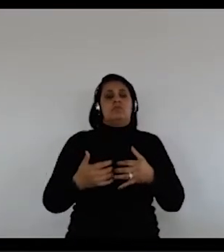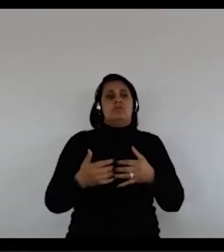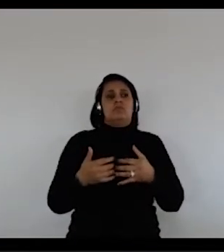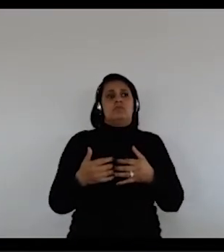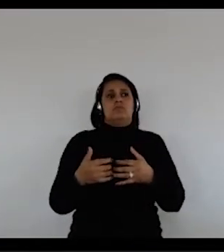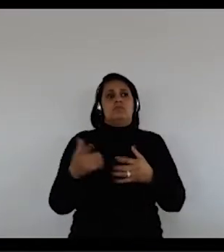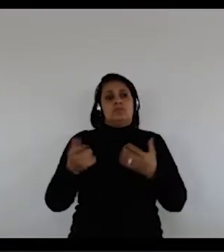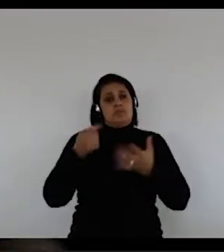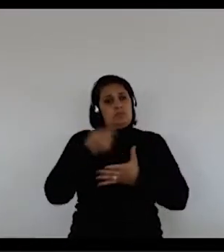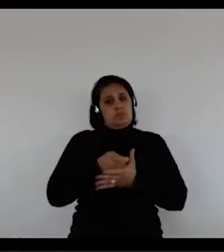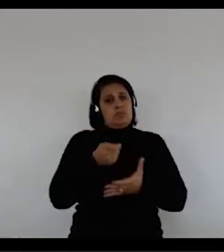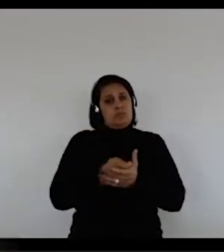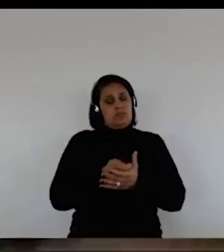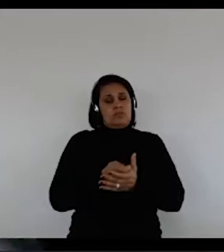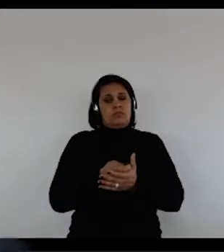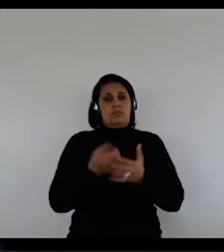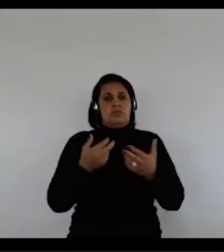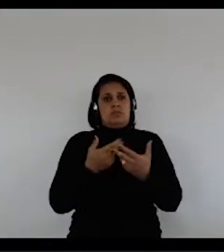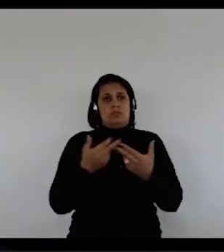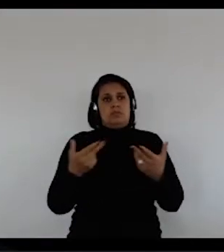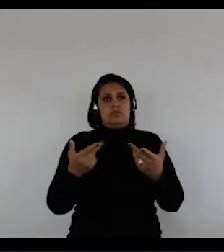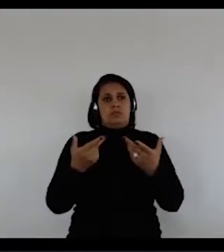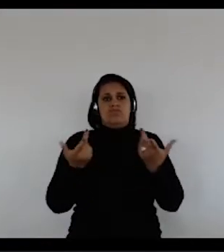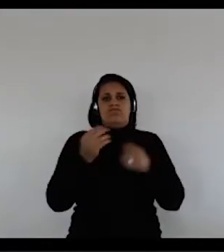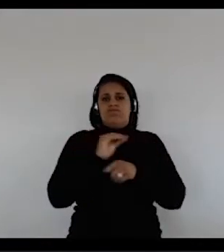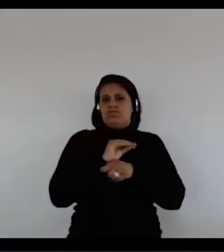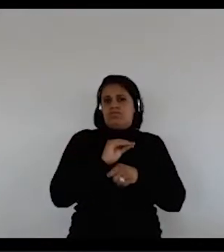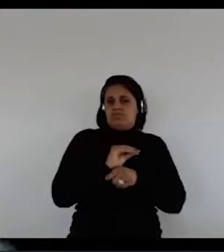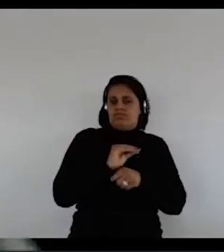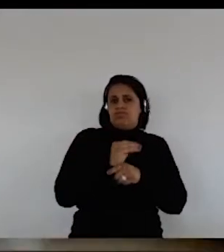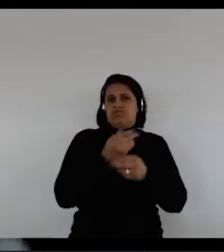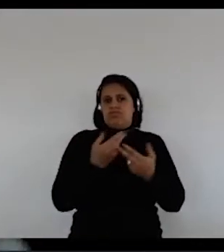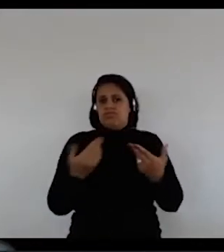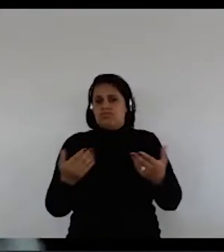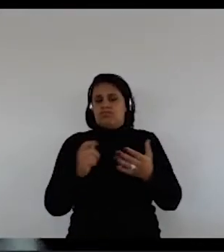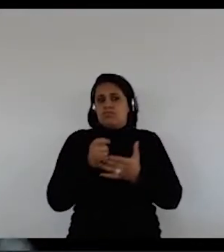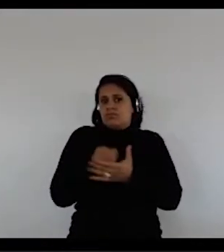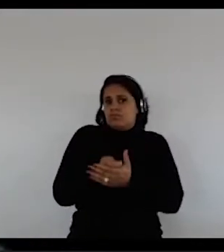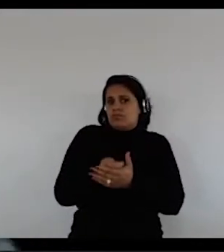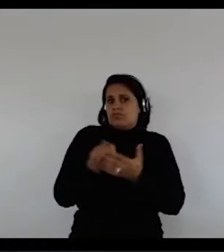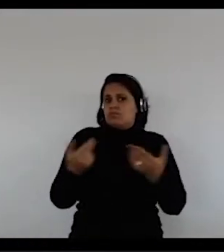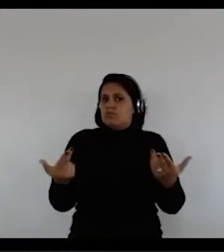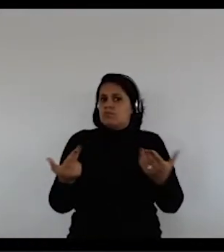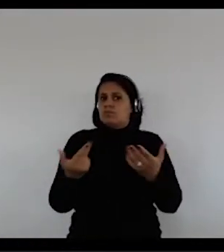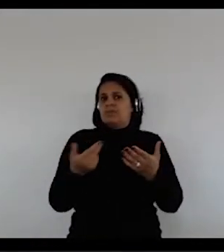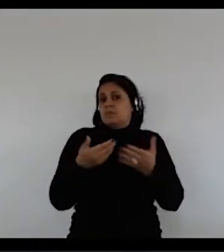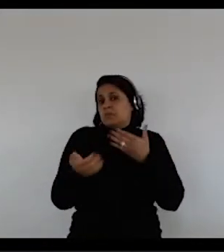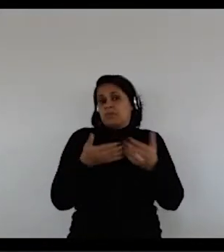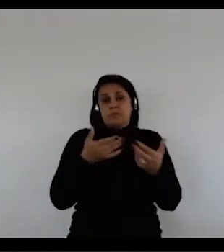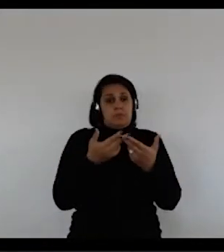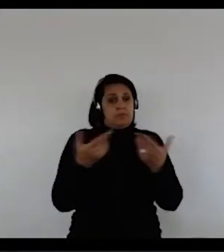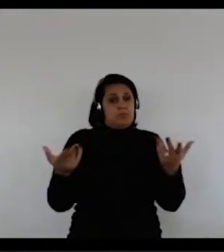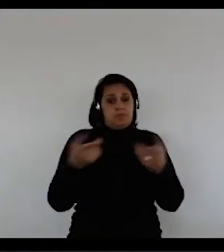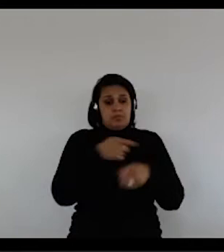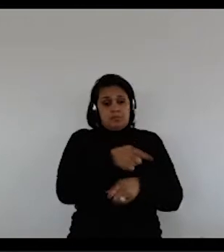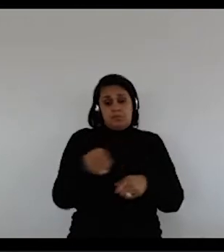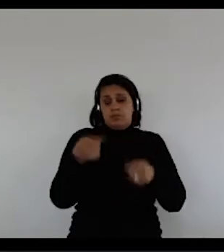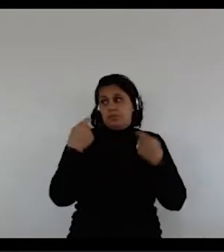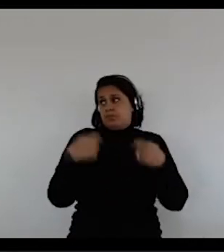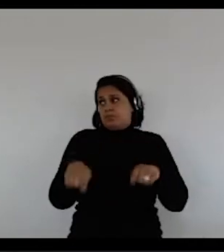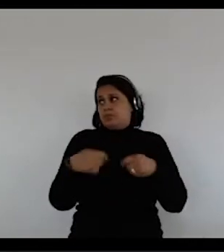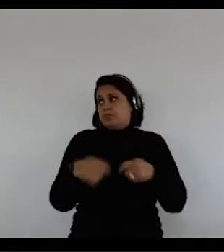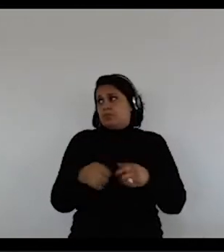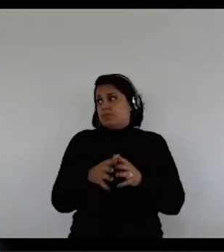na obrigação de alimentos, na obrigação de pagar alguma quantidade que